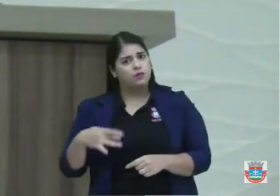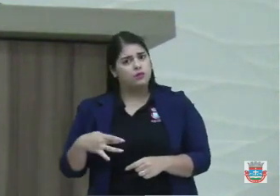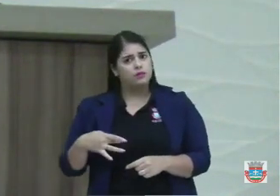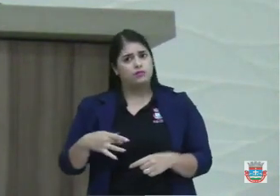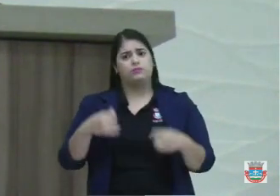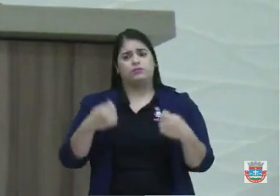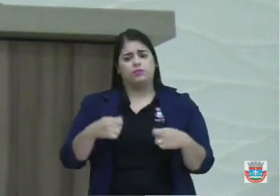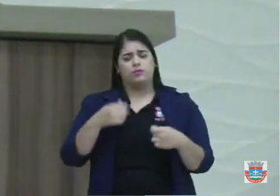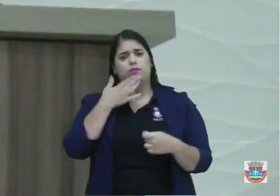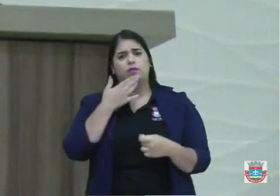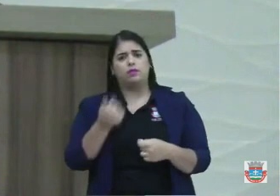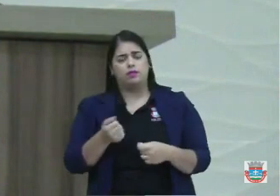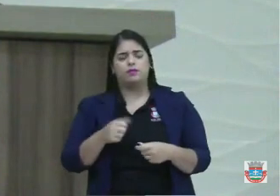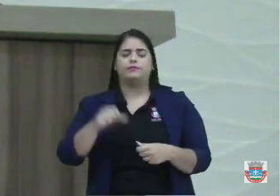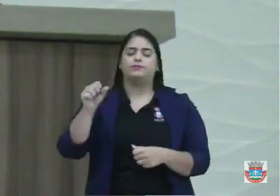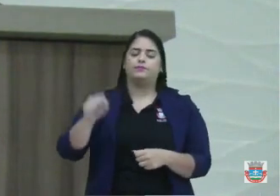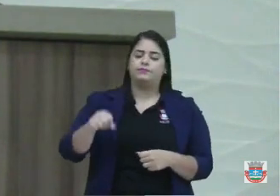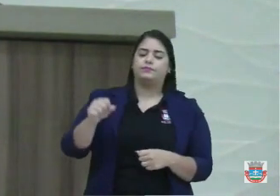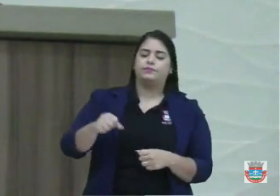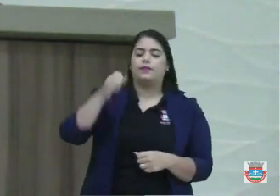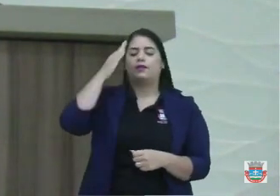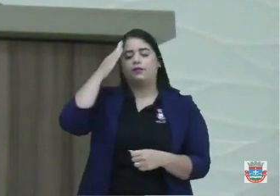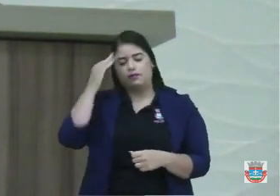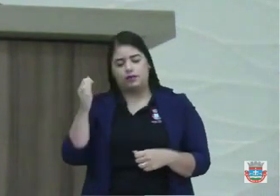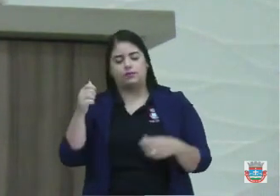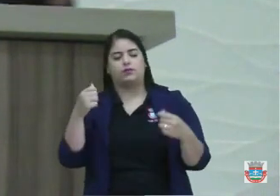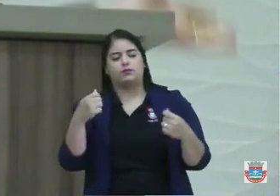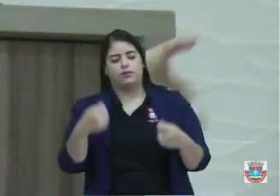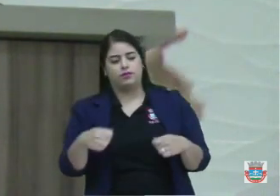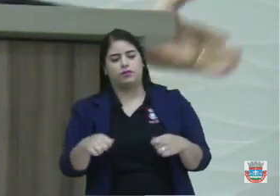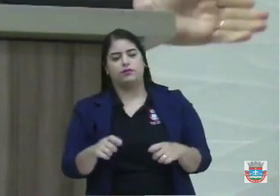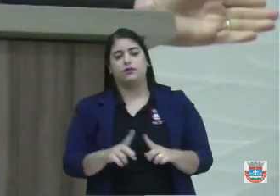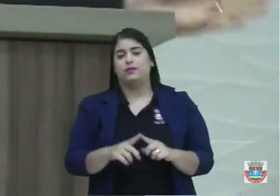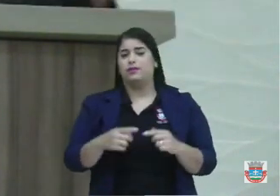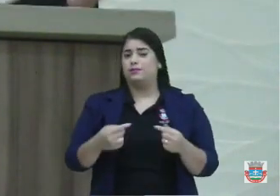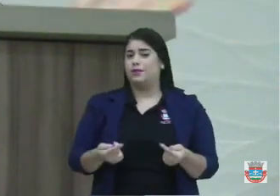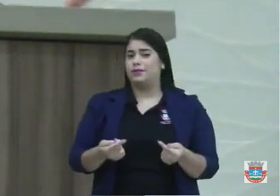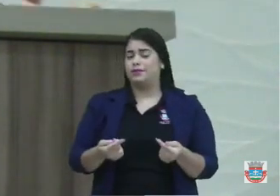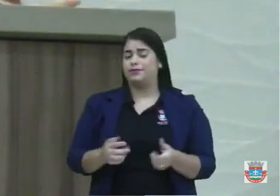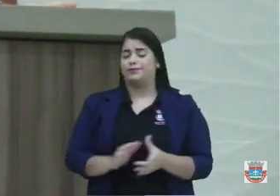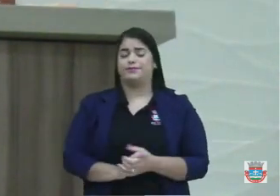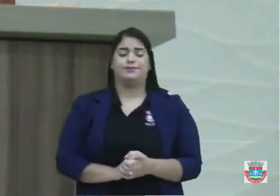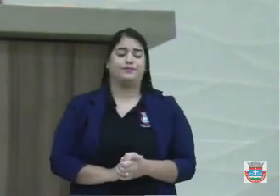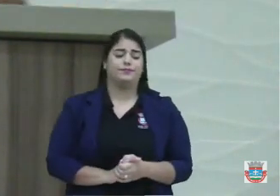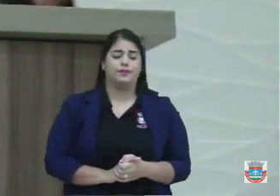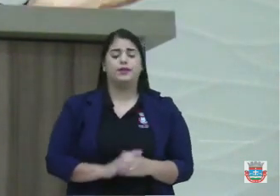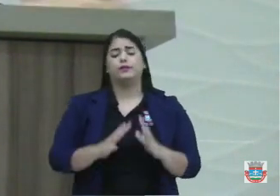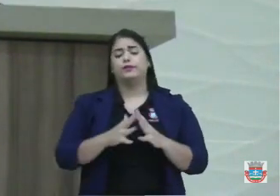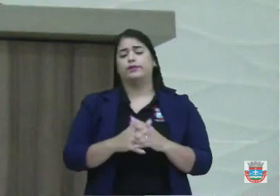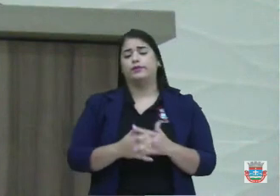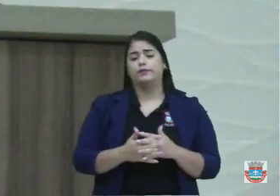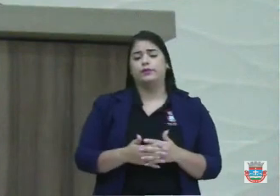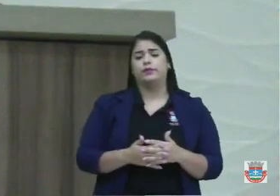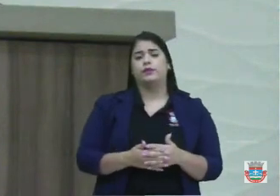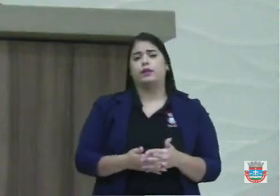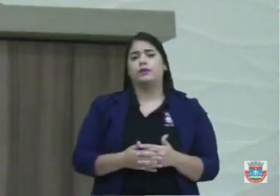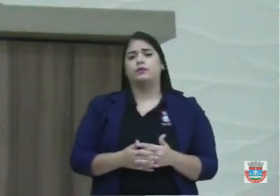Precisa. A gente sabe, não é só aqui. Quem anda nos hospitais de Recife, Caruaru, nas UPA,